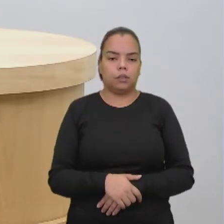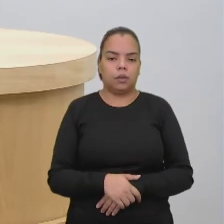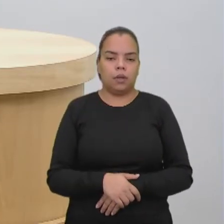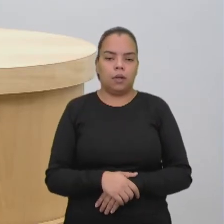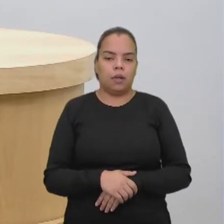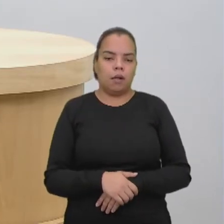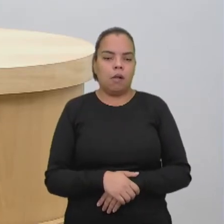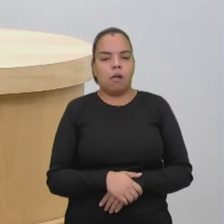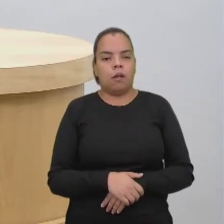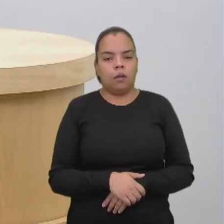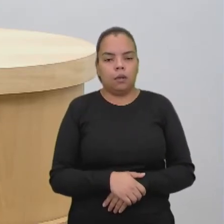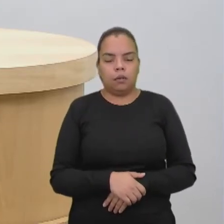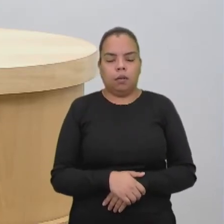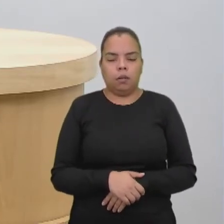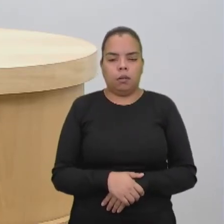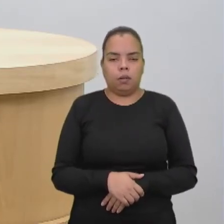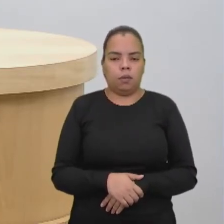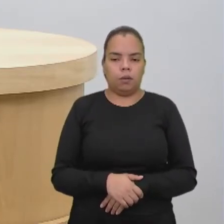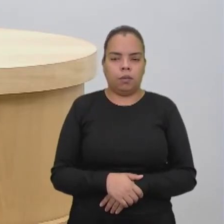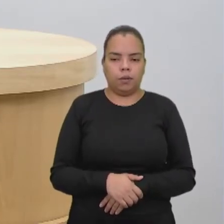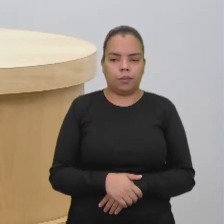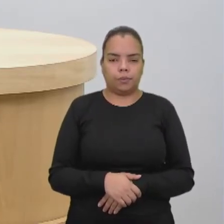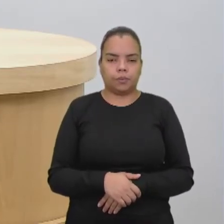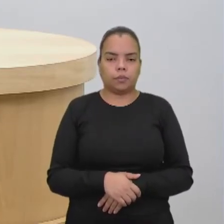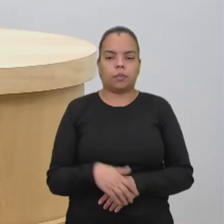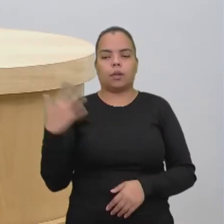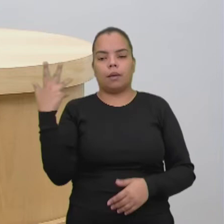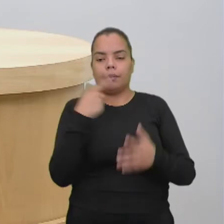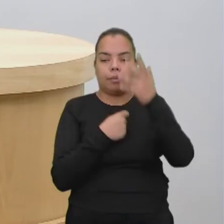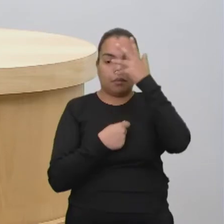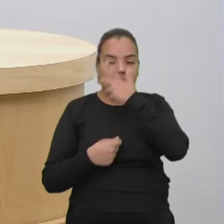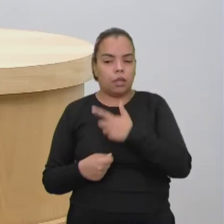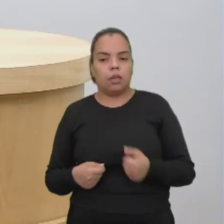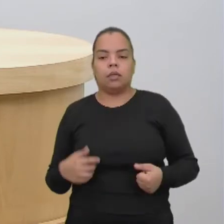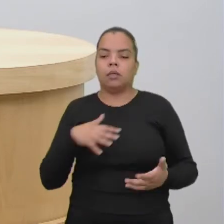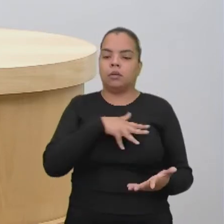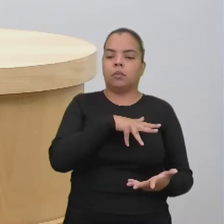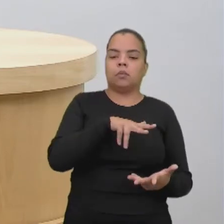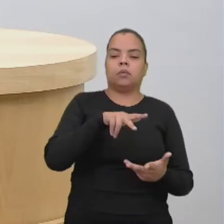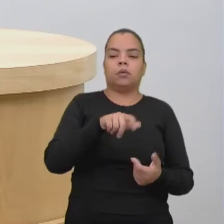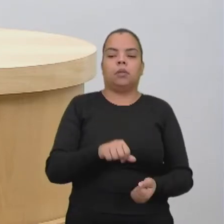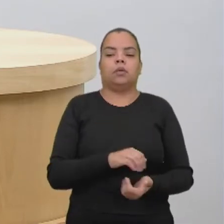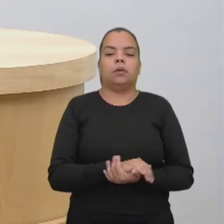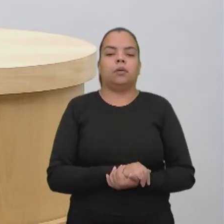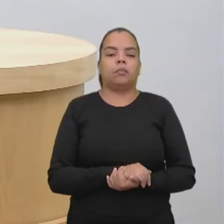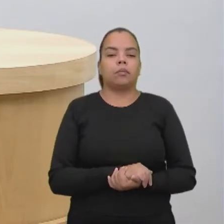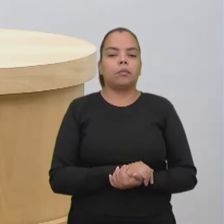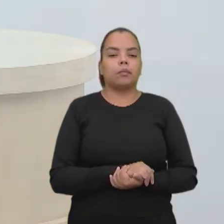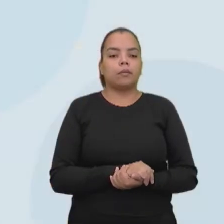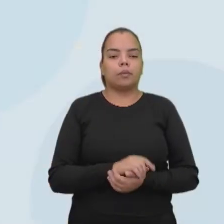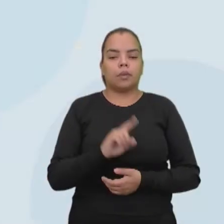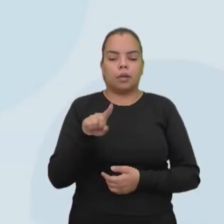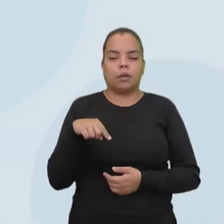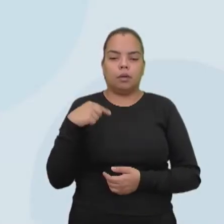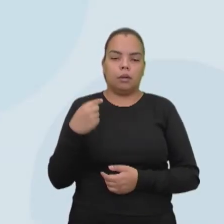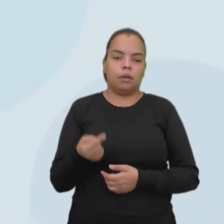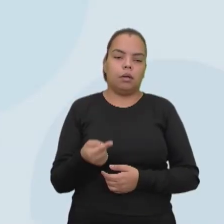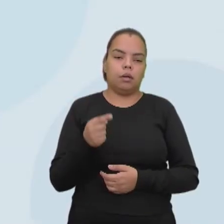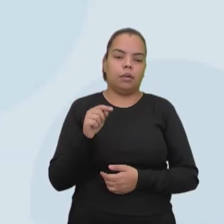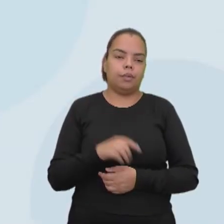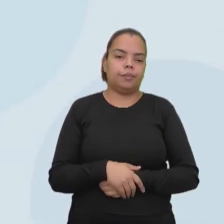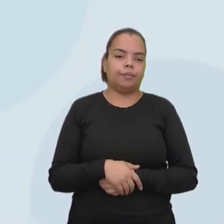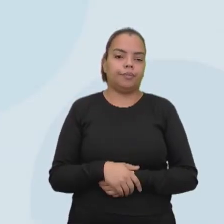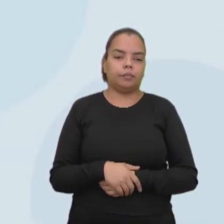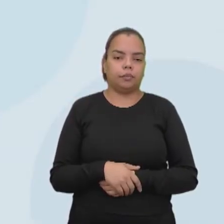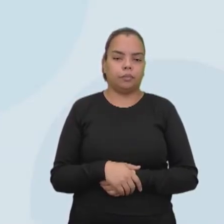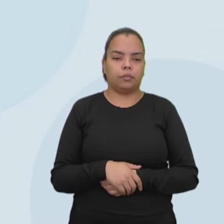das maiores belezas aí do mundo aí moderno que nós temos aí. Bom, na próxima tela a gente vai ver aí classificação